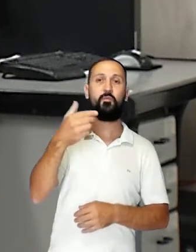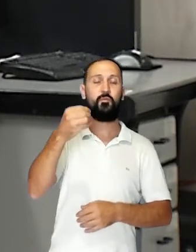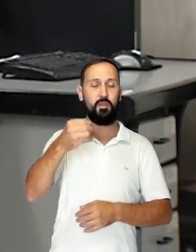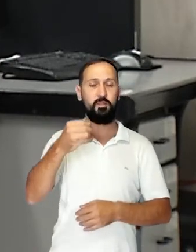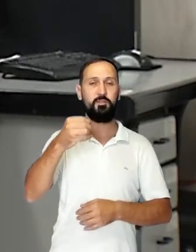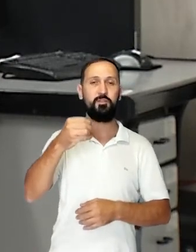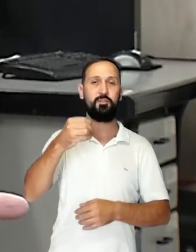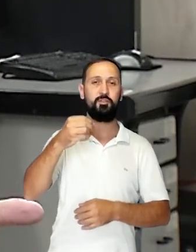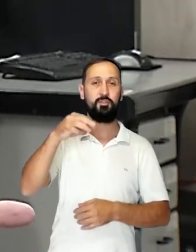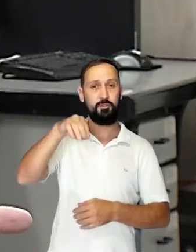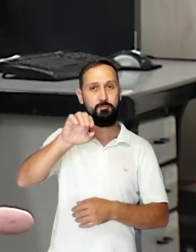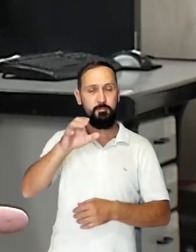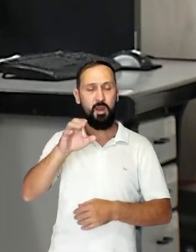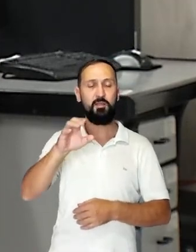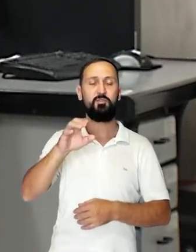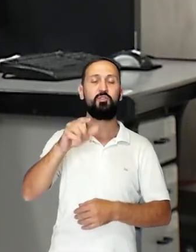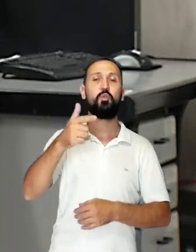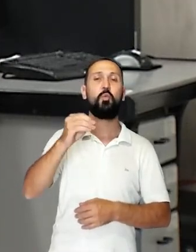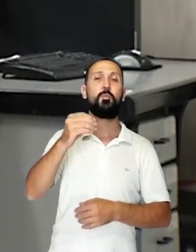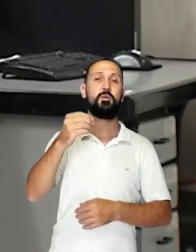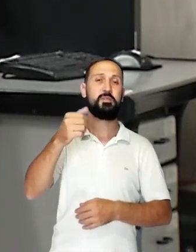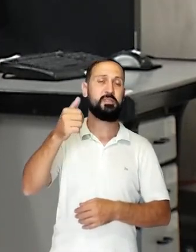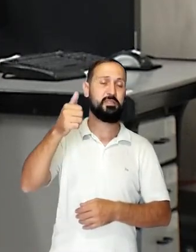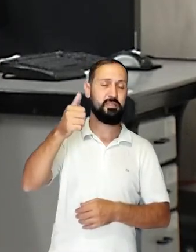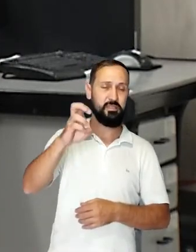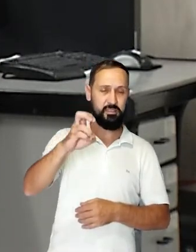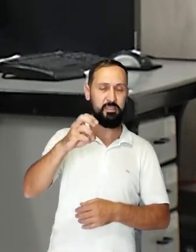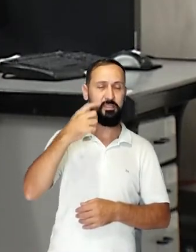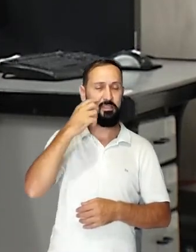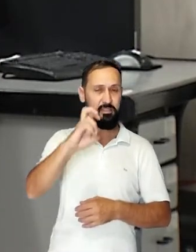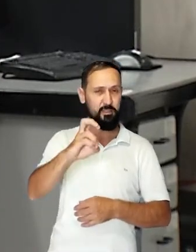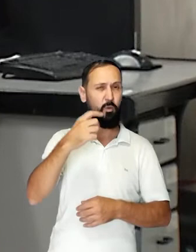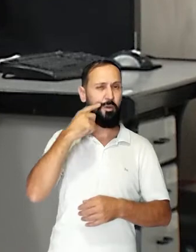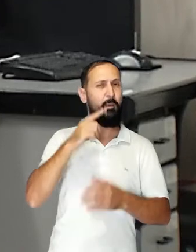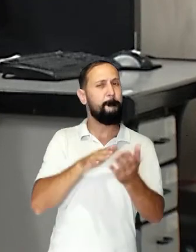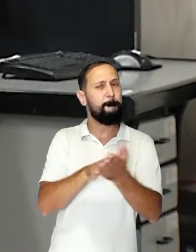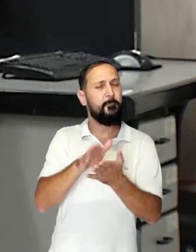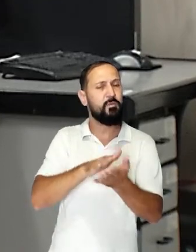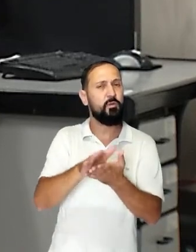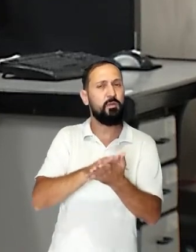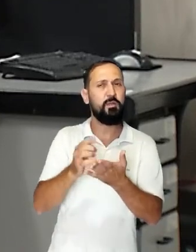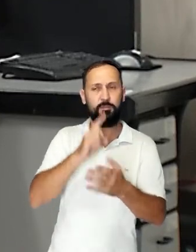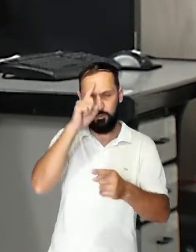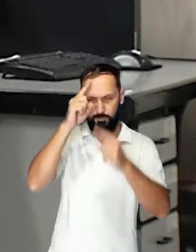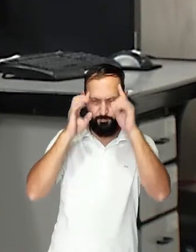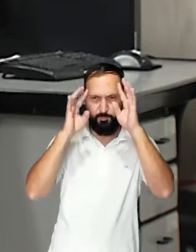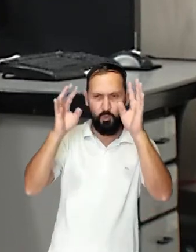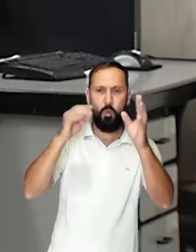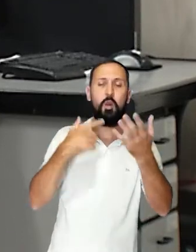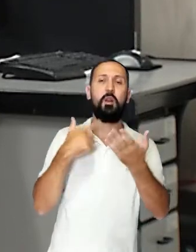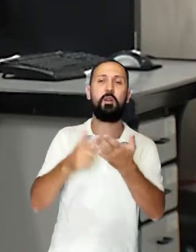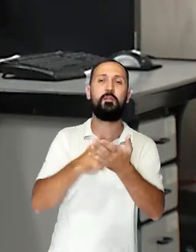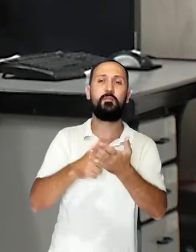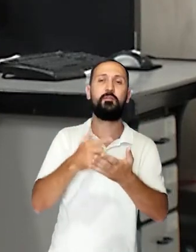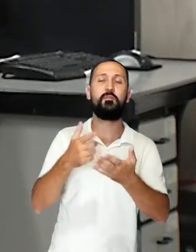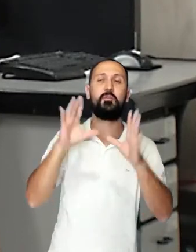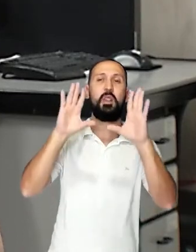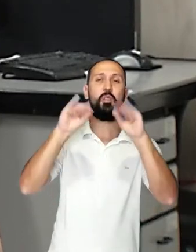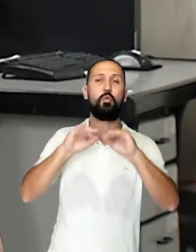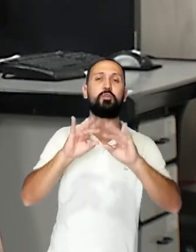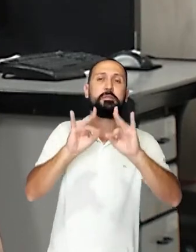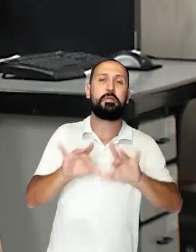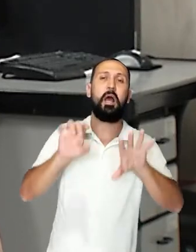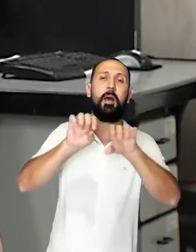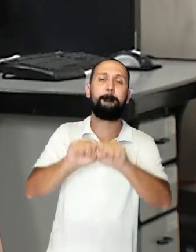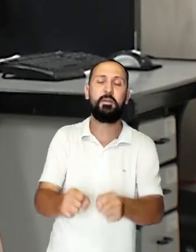em 20 de março de 2005, sendo que aos 14 anos escreveu e publicou sua primeira obra de ficção, o livro